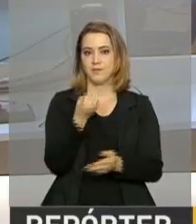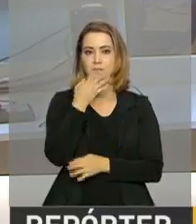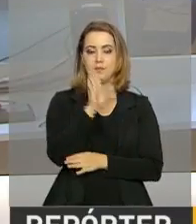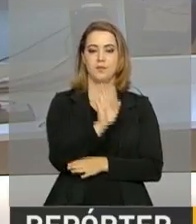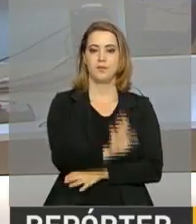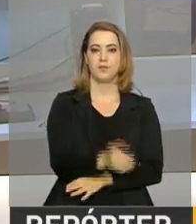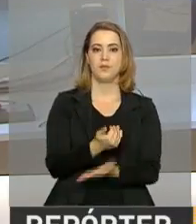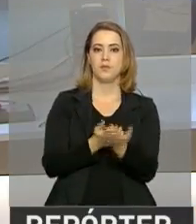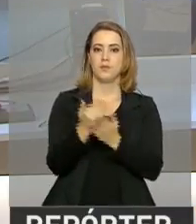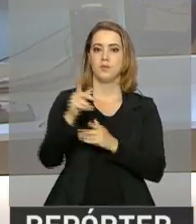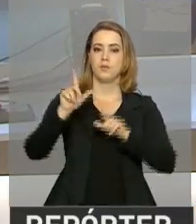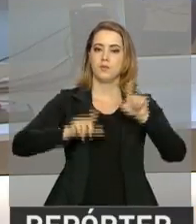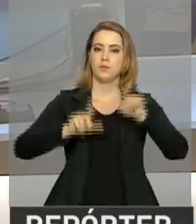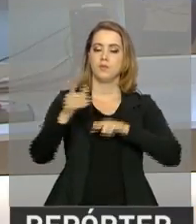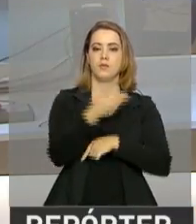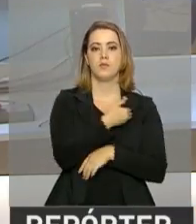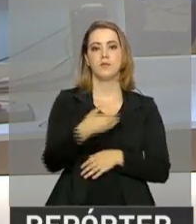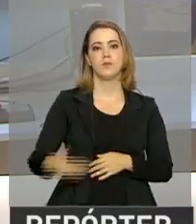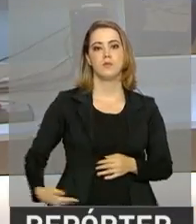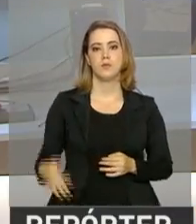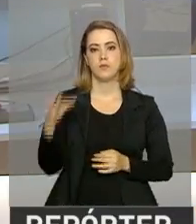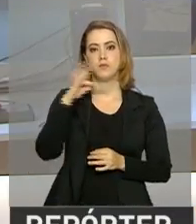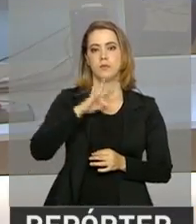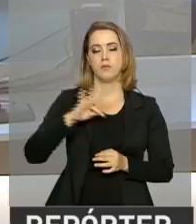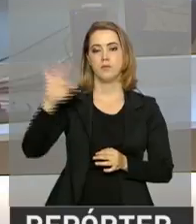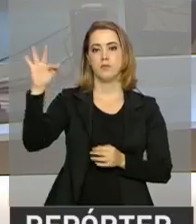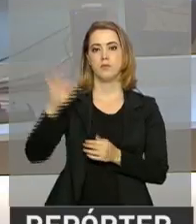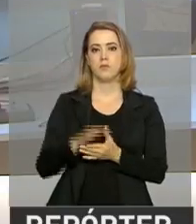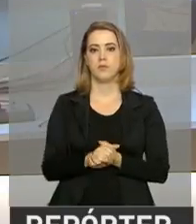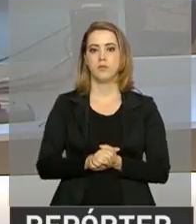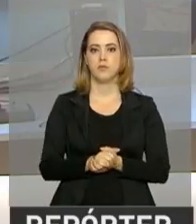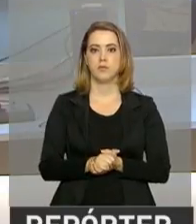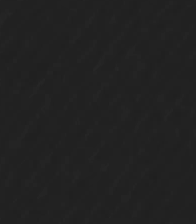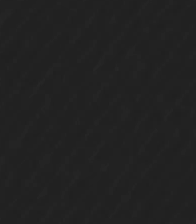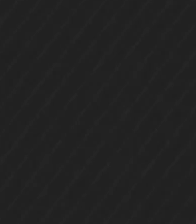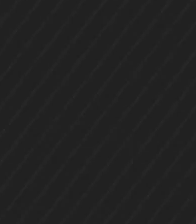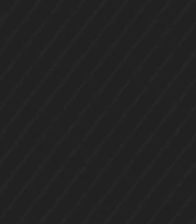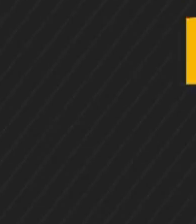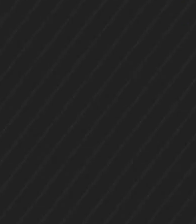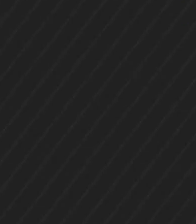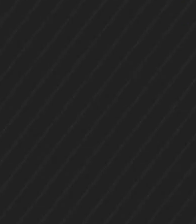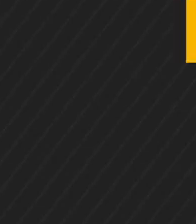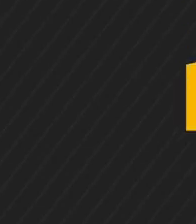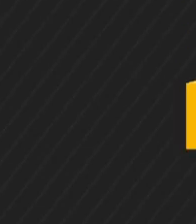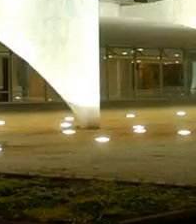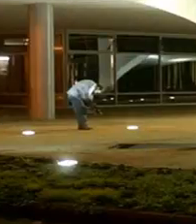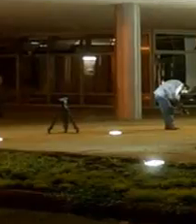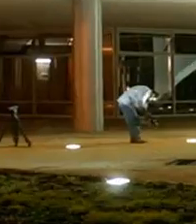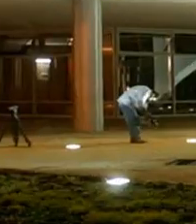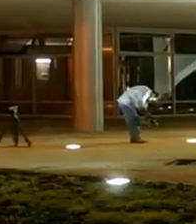Uma boa tarde para você e continue com a gente. NBR, a TV do Governo Federal. Música